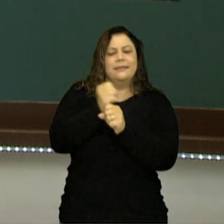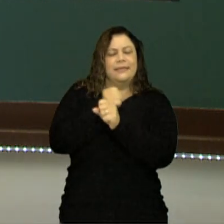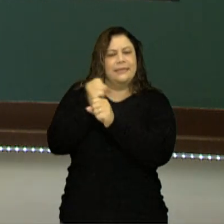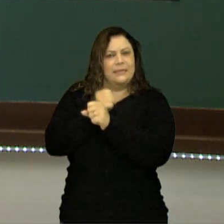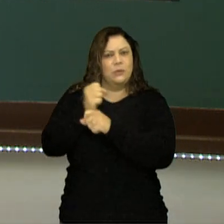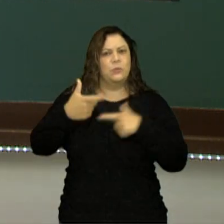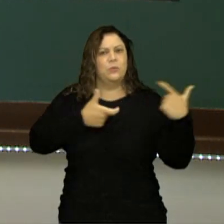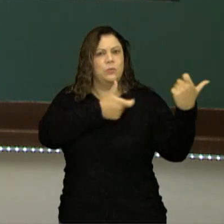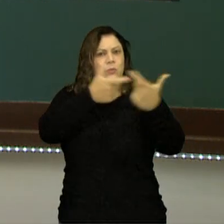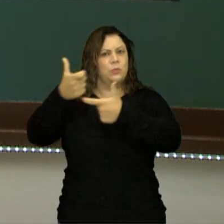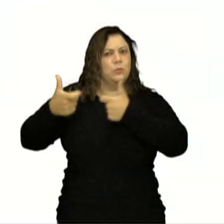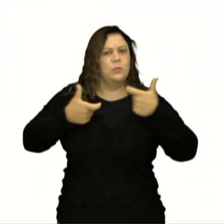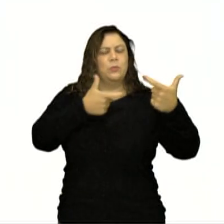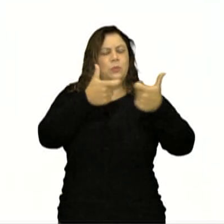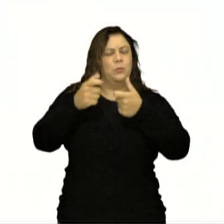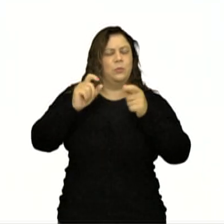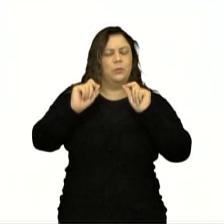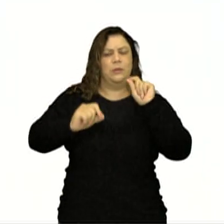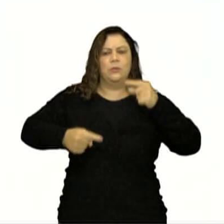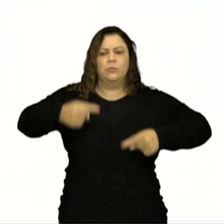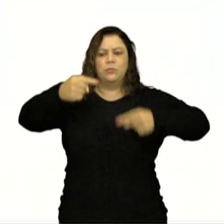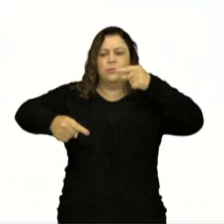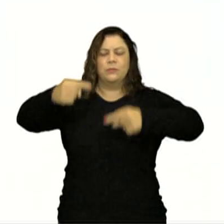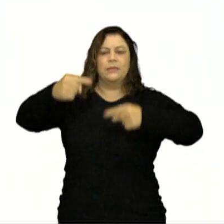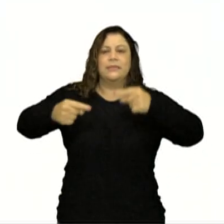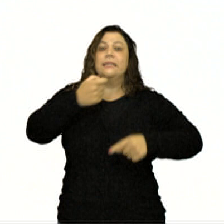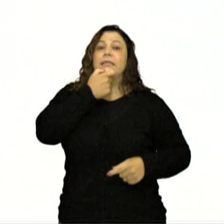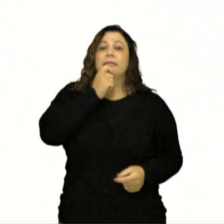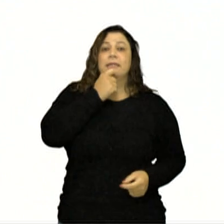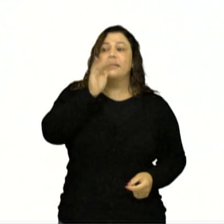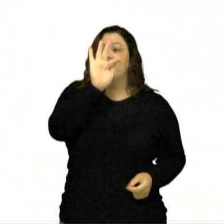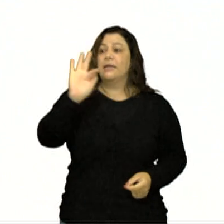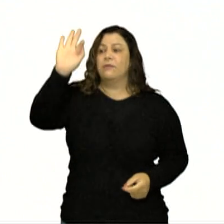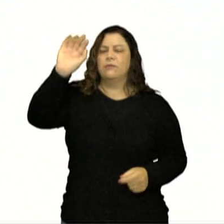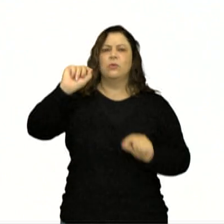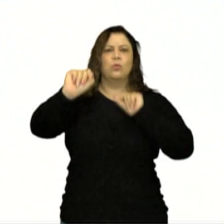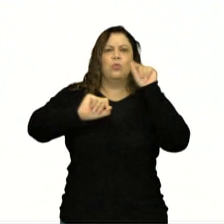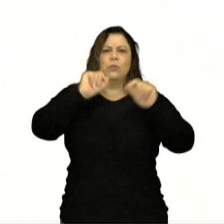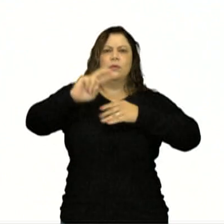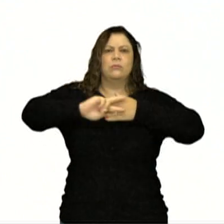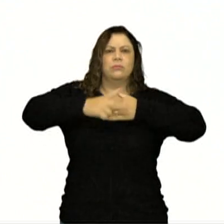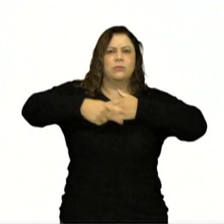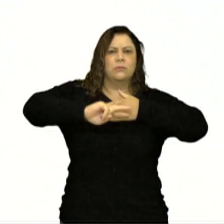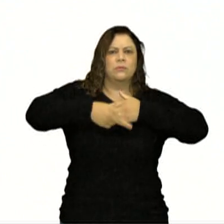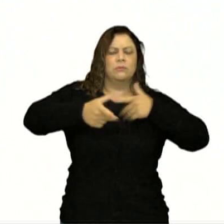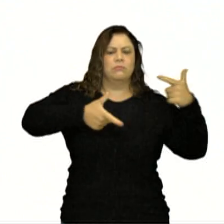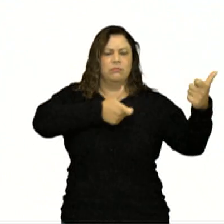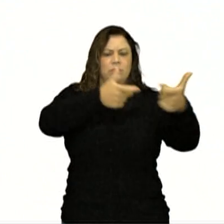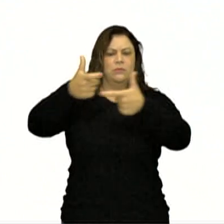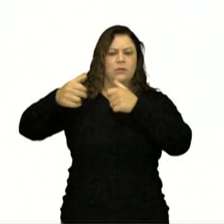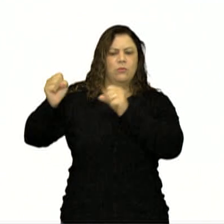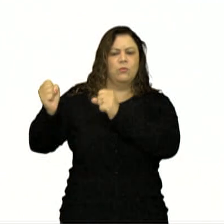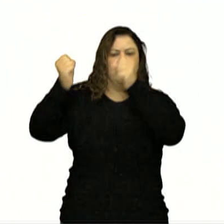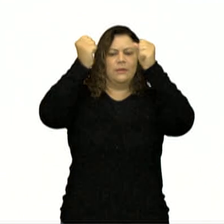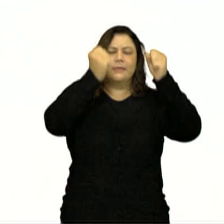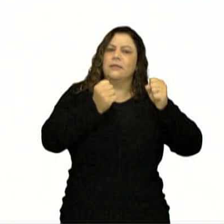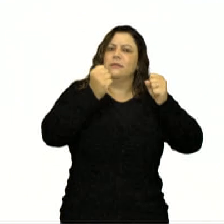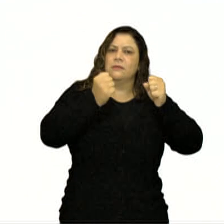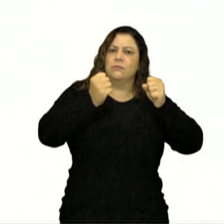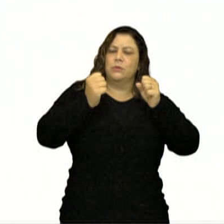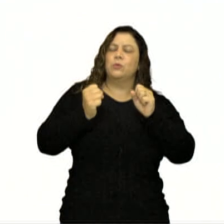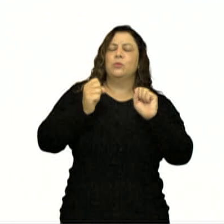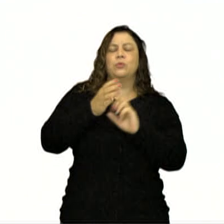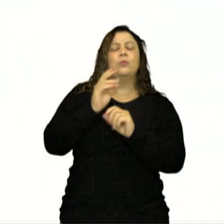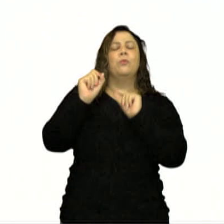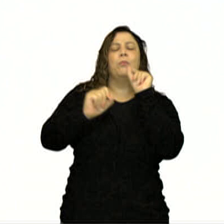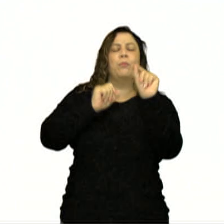Inglaterra e a França. Quais foram as consequências dessa guerra para o fortalecimento do poder real?